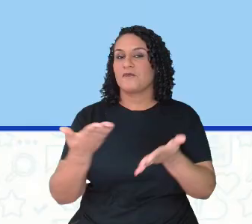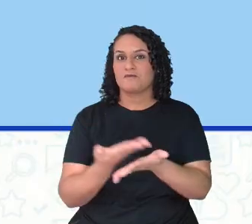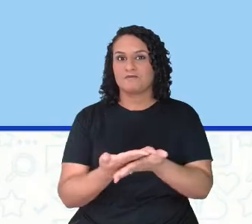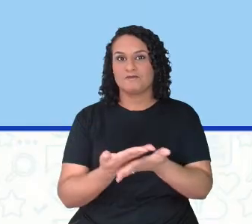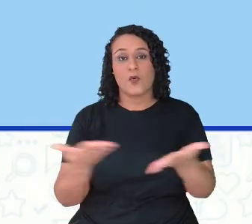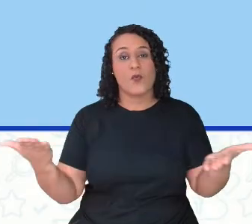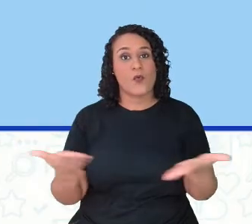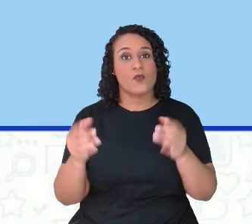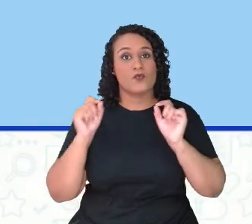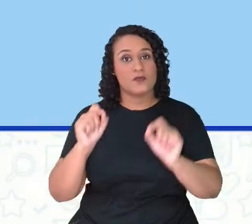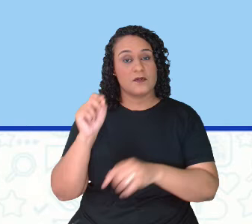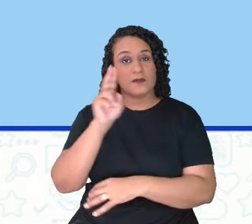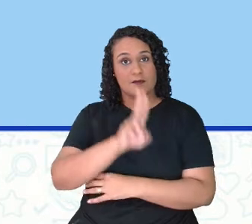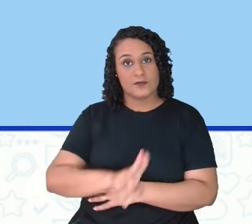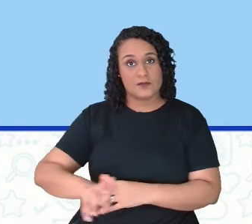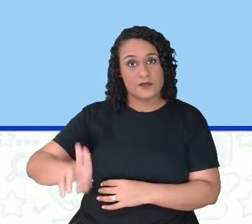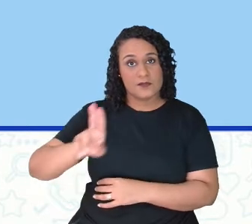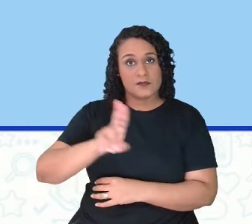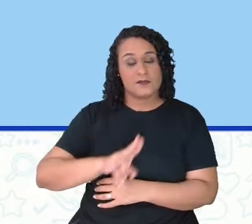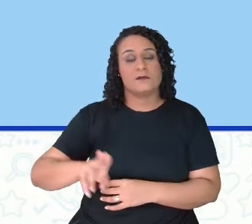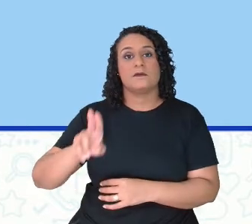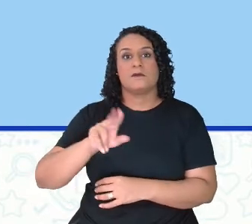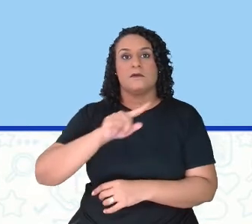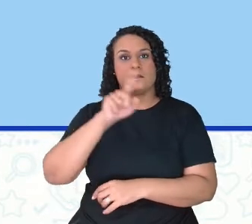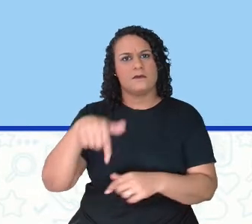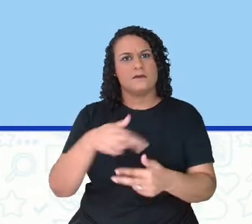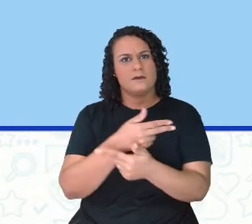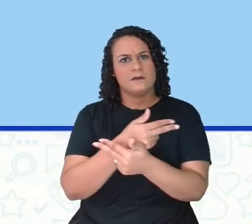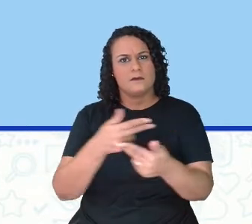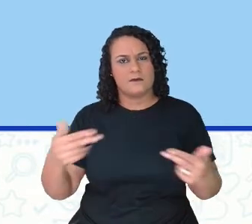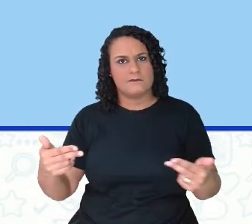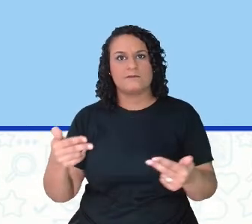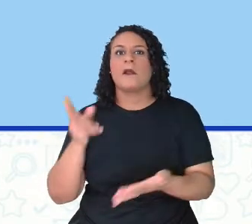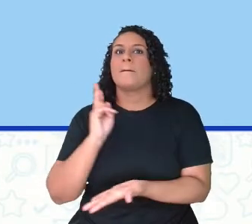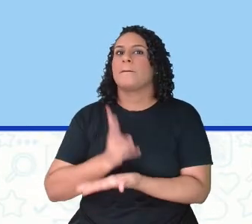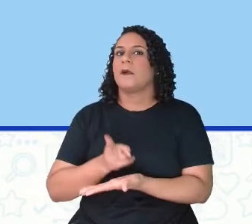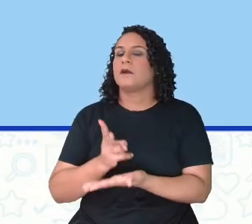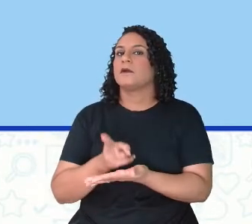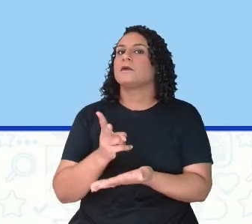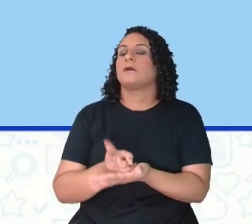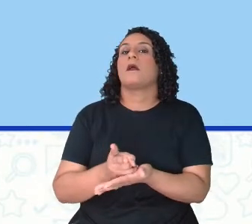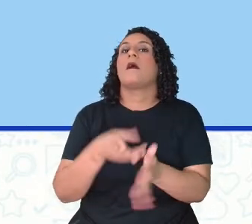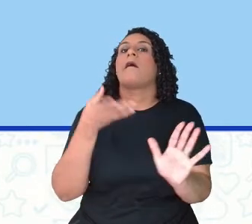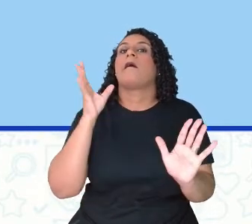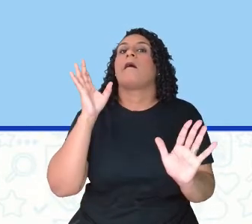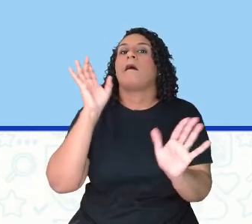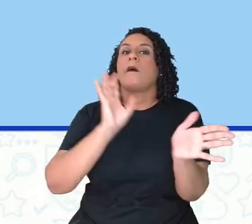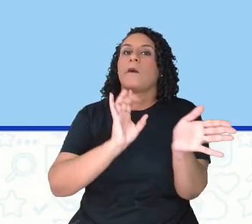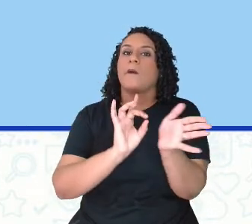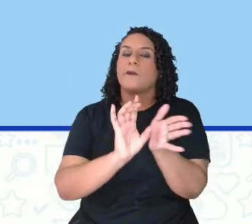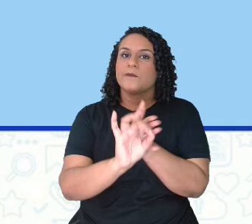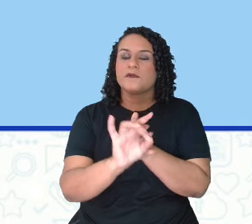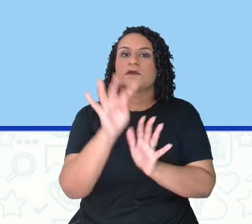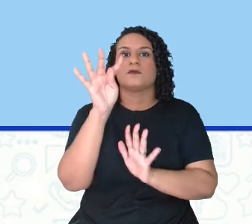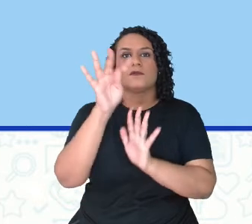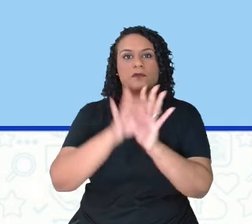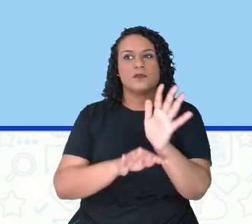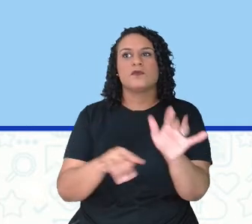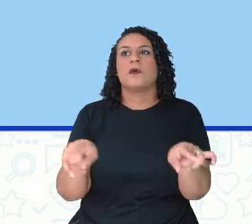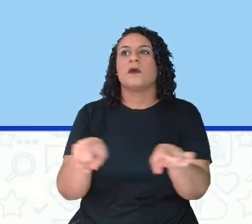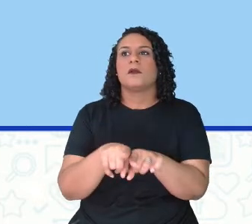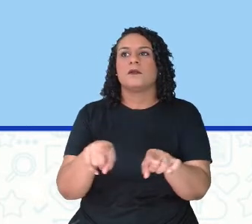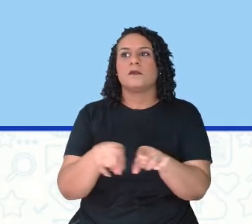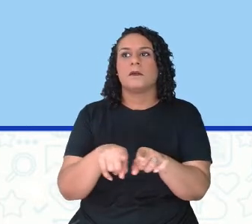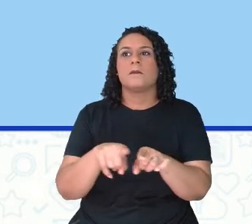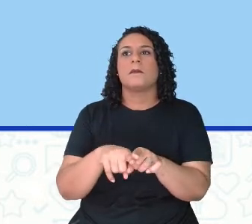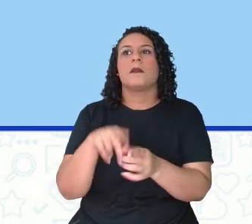hoje é utilizar sinais de pontuação para manter a coesão textual, provocar efeitos de sentidos diversos